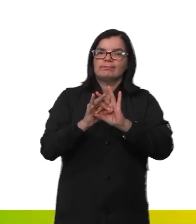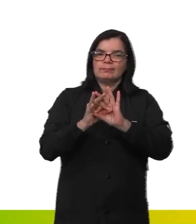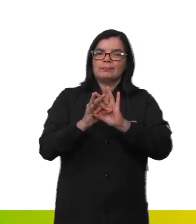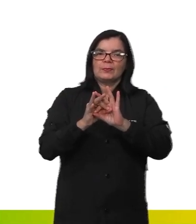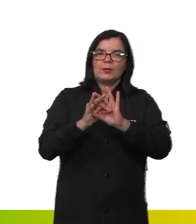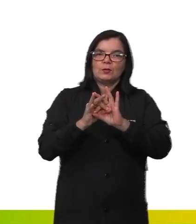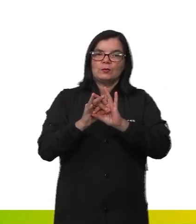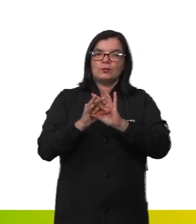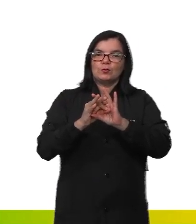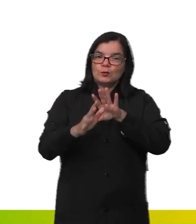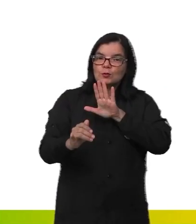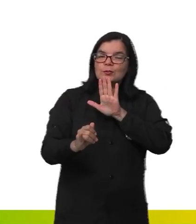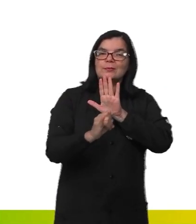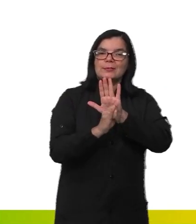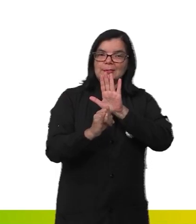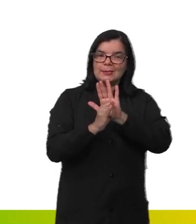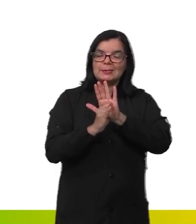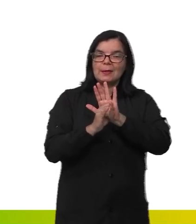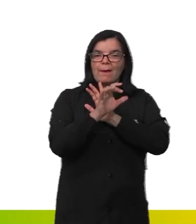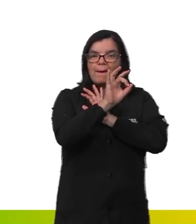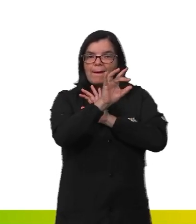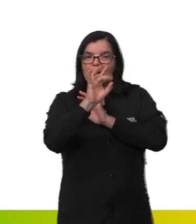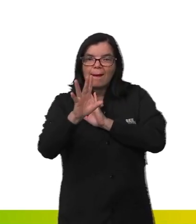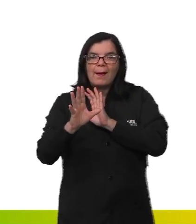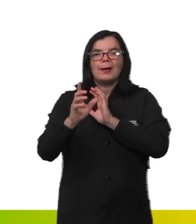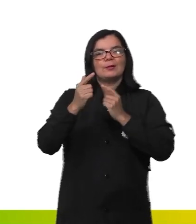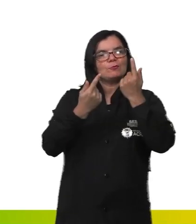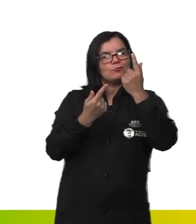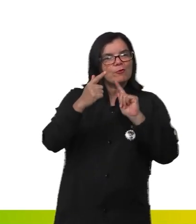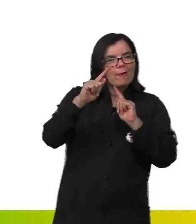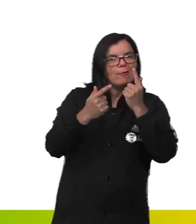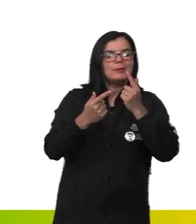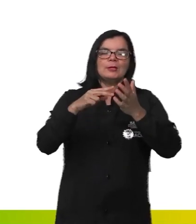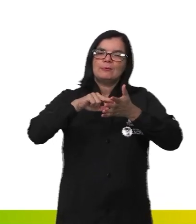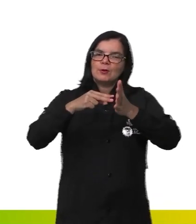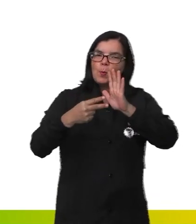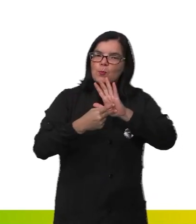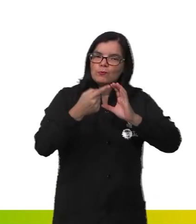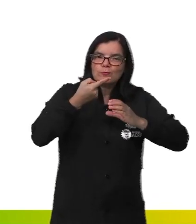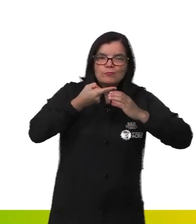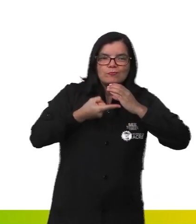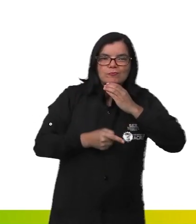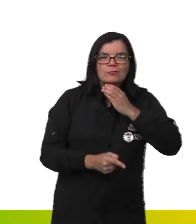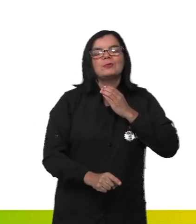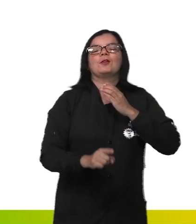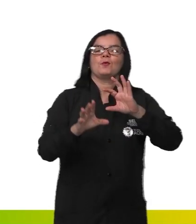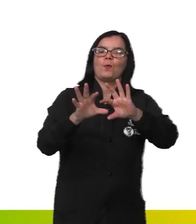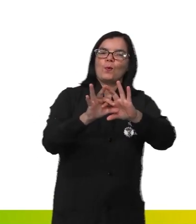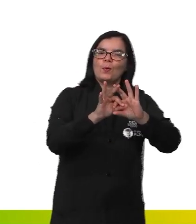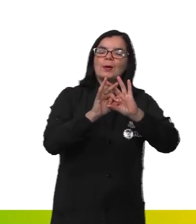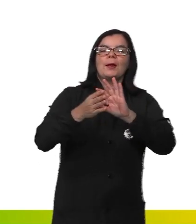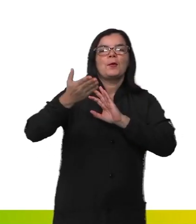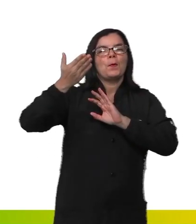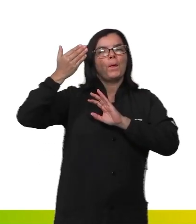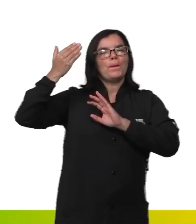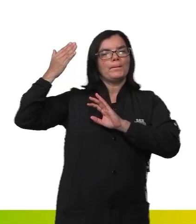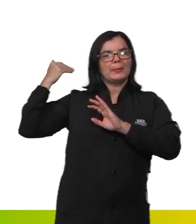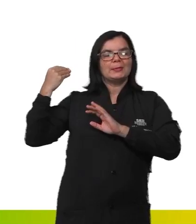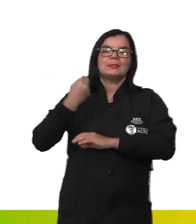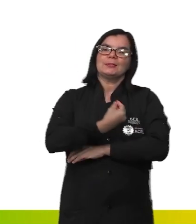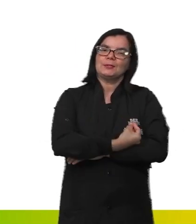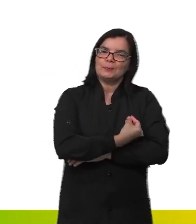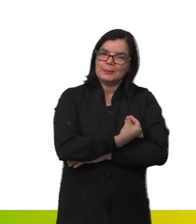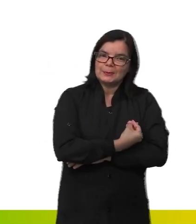se uniram em torno de suas identidades. Cada movimento e gesto carrega significados profundos que conectam o passado e o